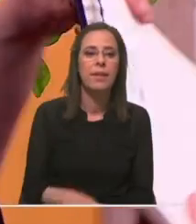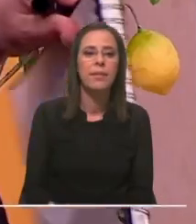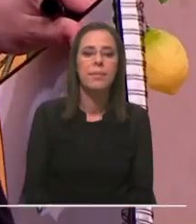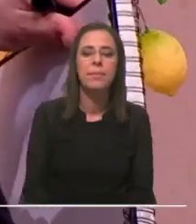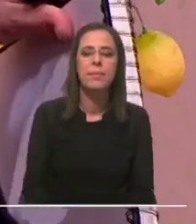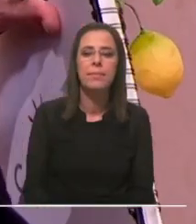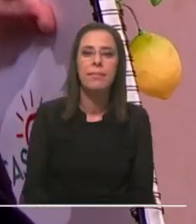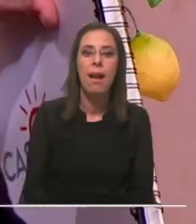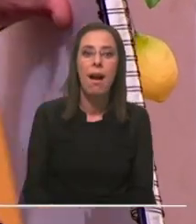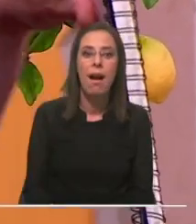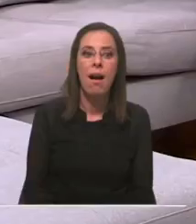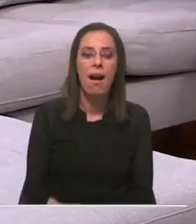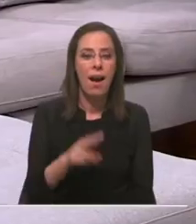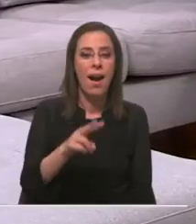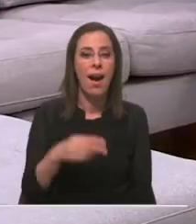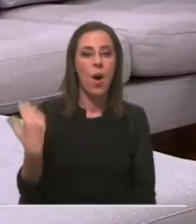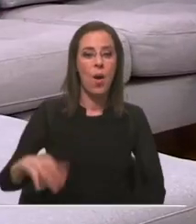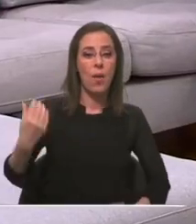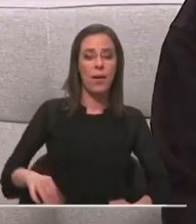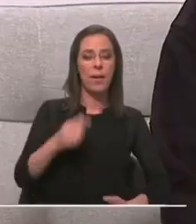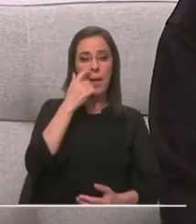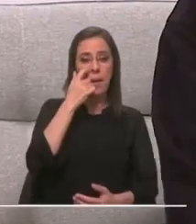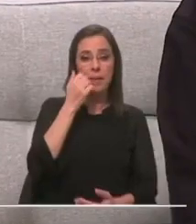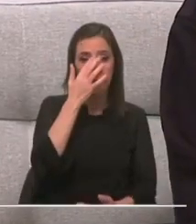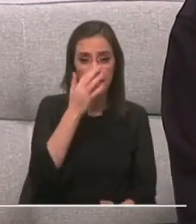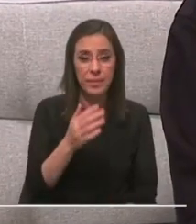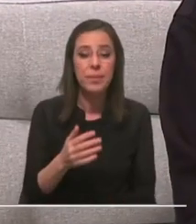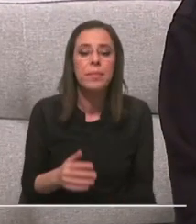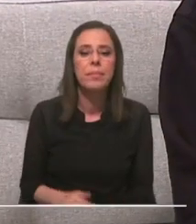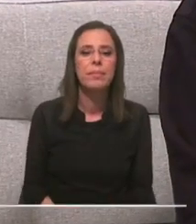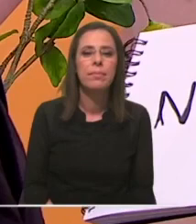N. N. Uau, isto está a correr bem. Agora.